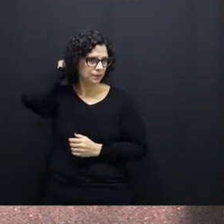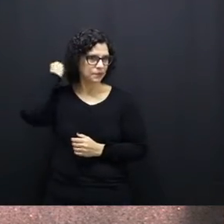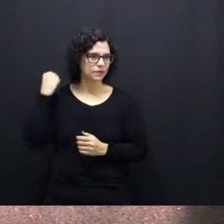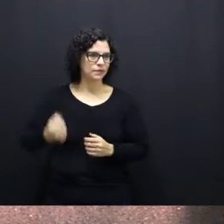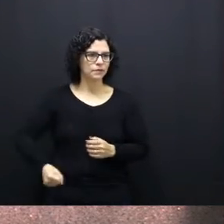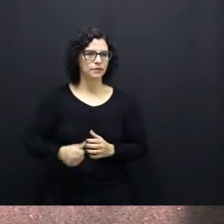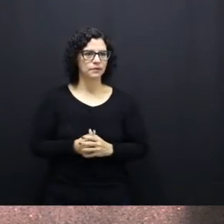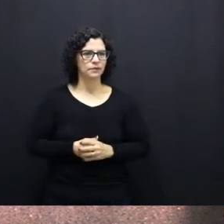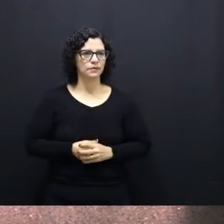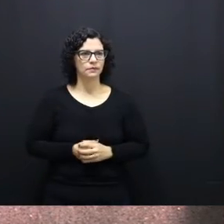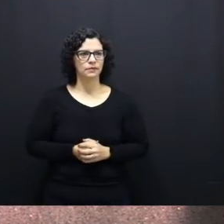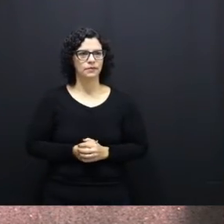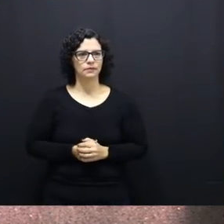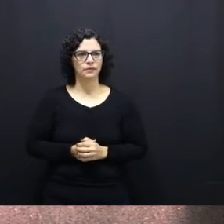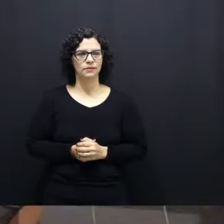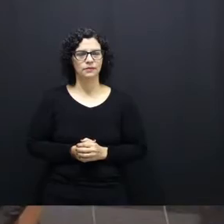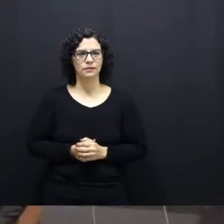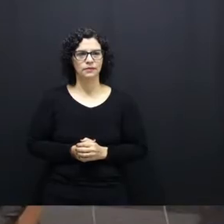presente